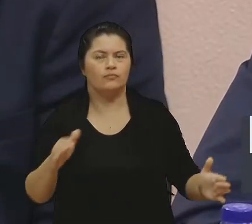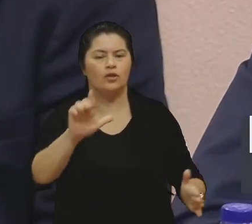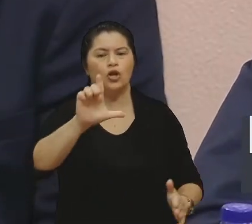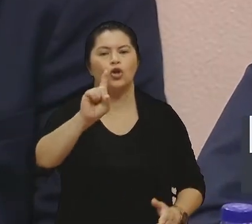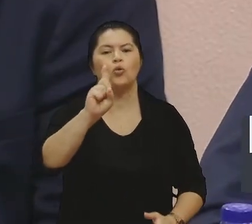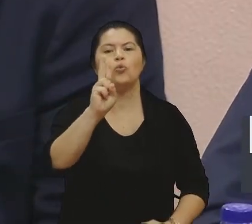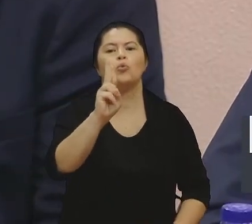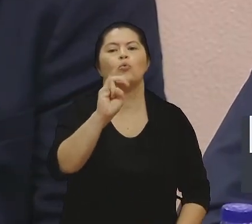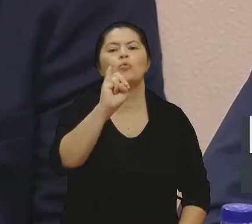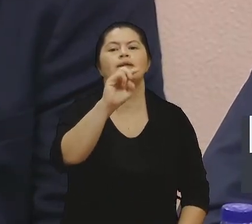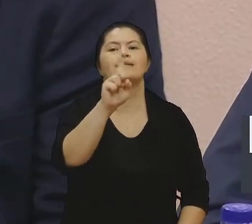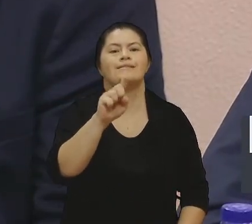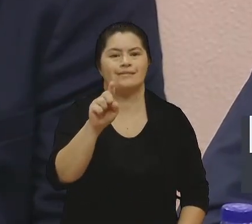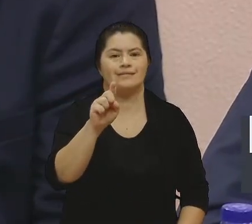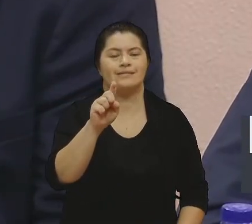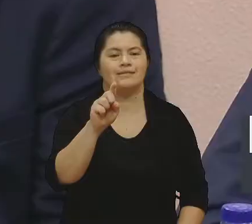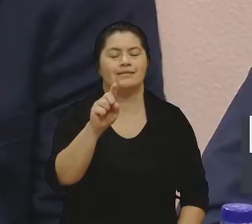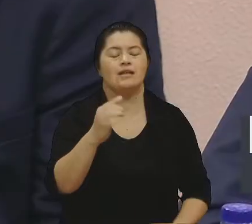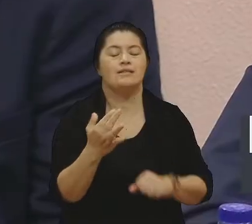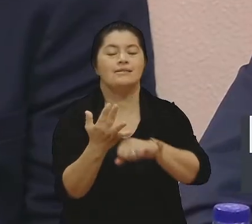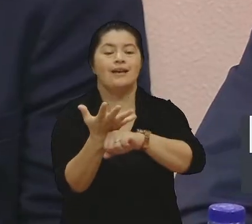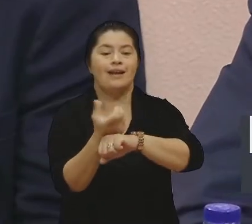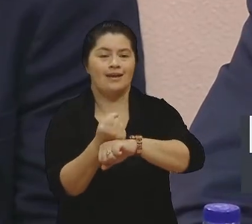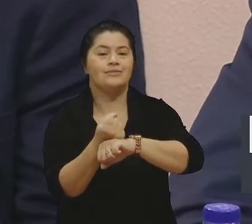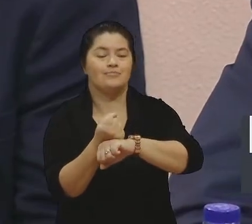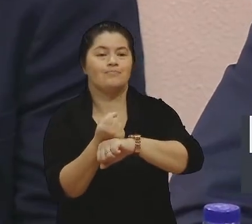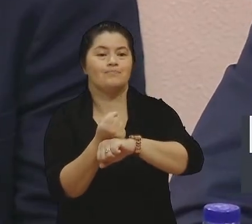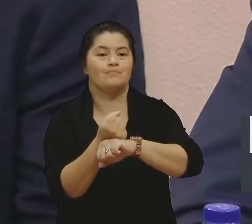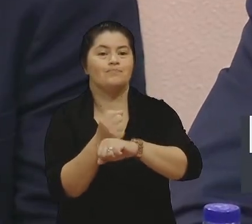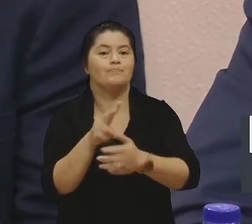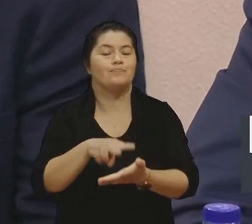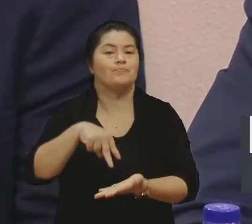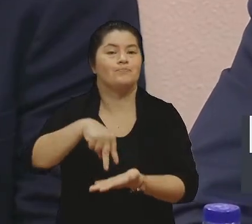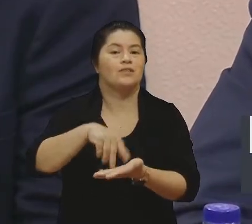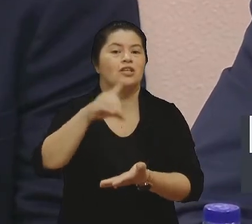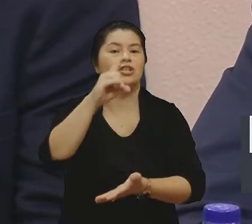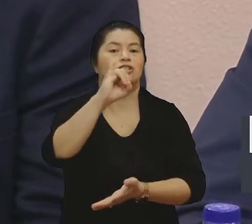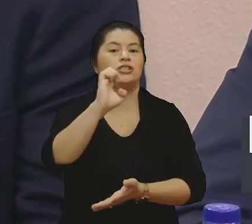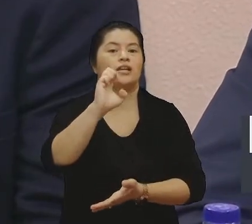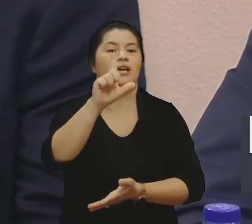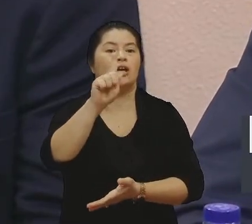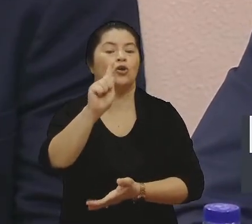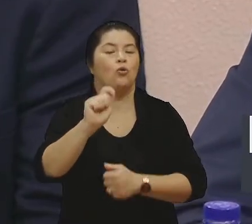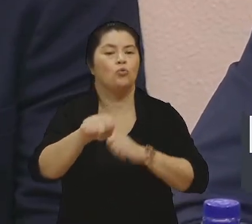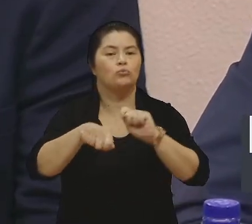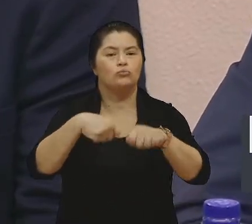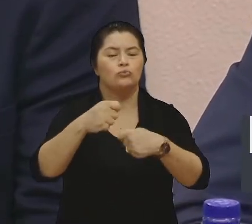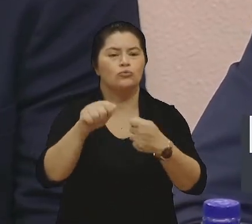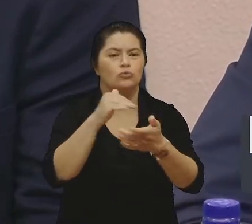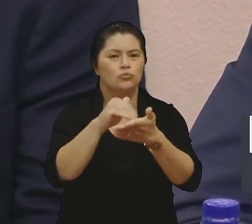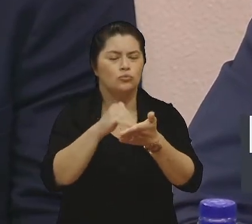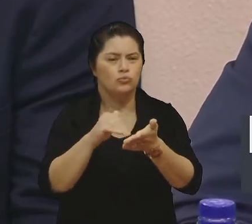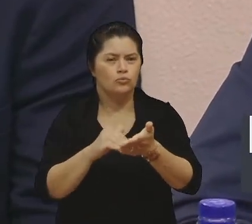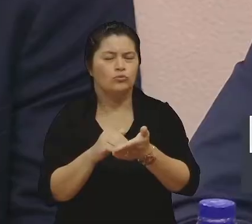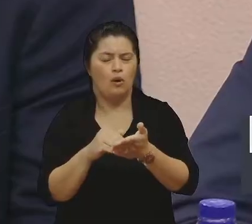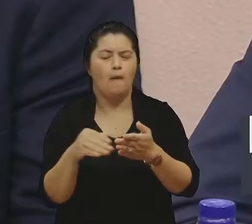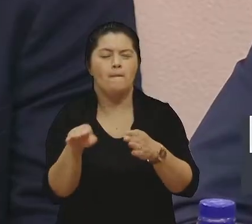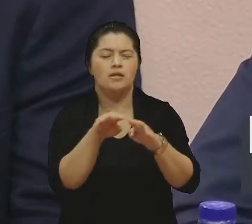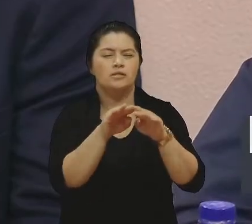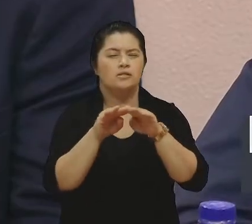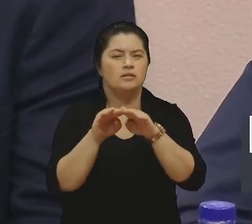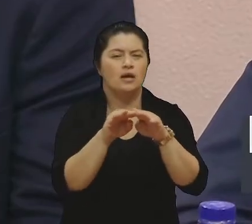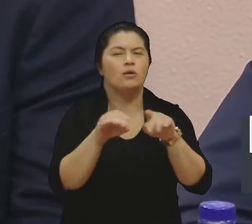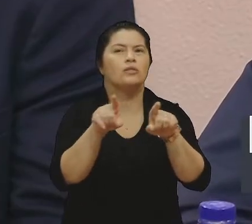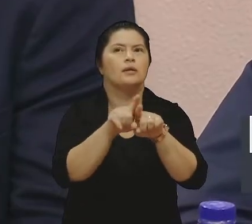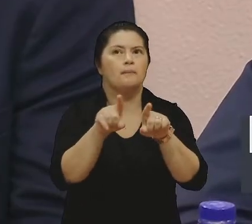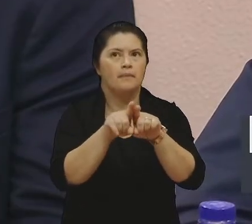parceirão aí, representando o Sicredi. O Tchepo, né? Secretaria de Desenvolvimento Econômico, aí, também parceiro. Dani Maino,